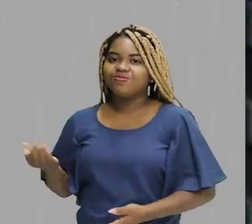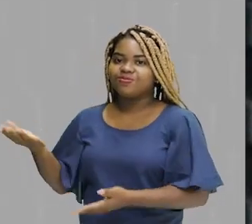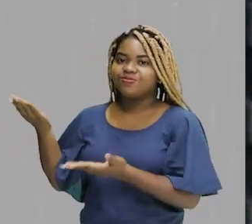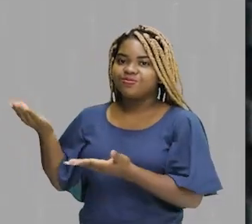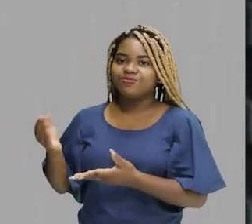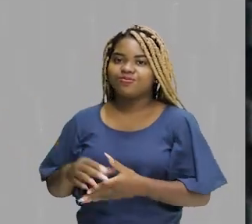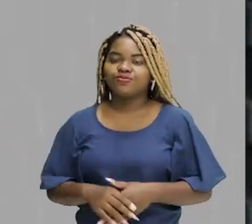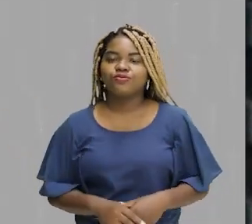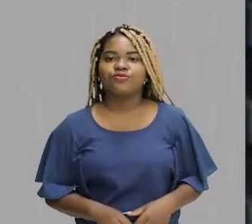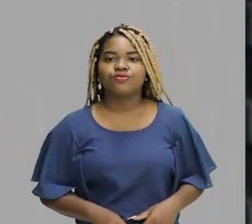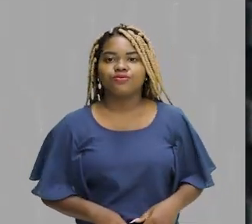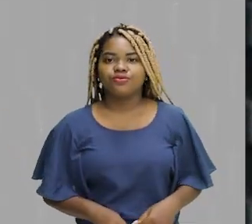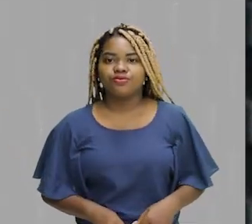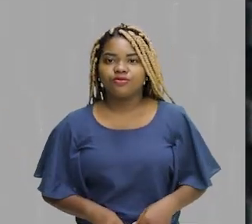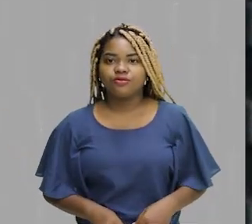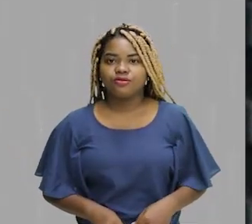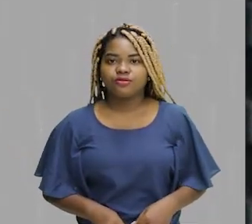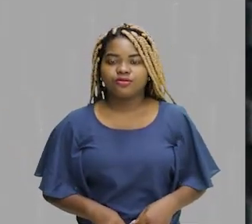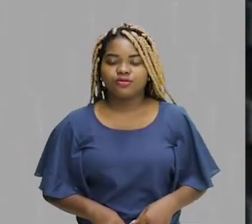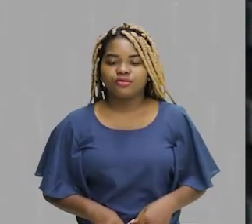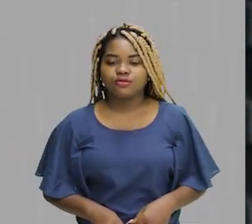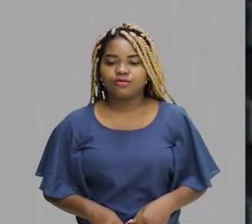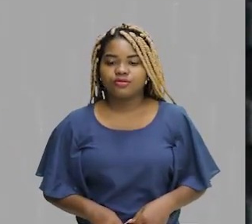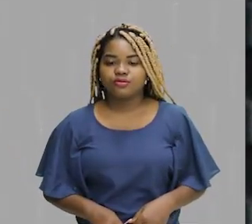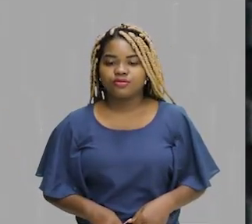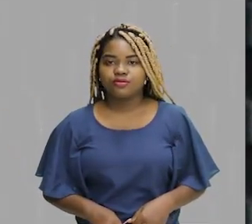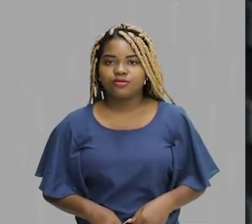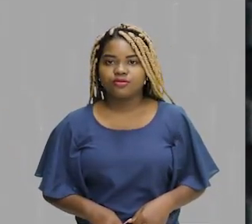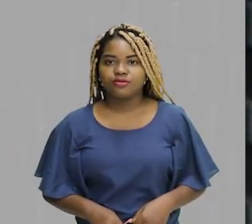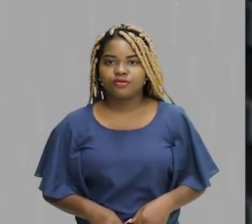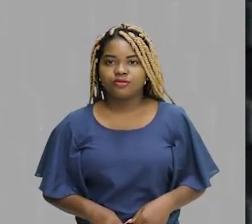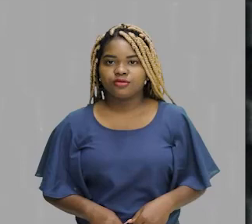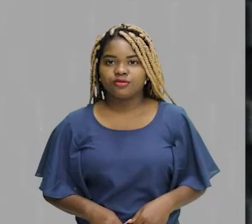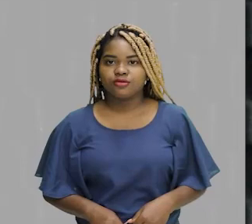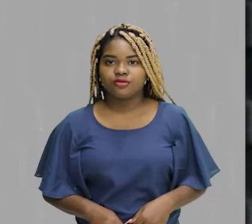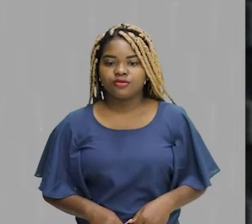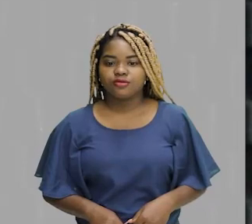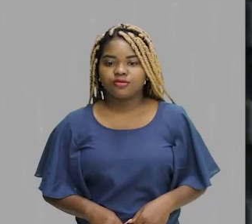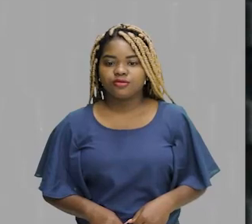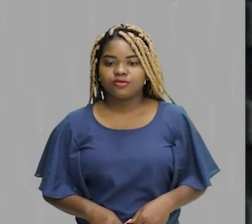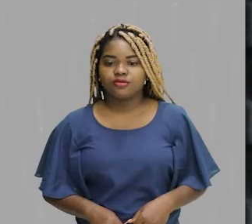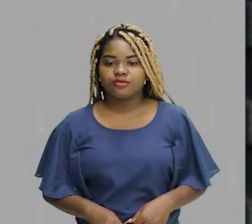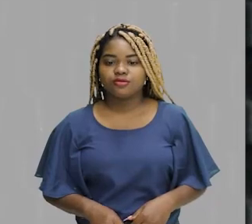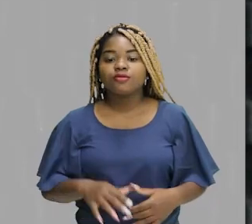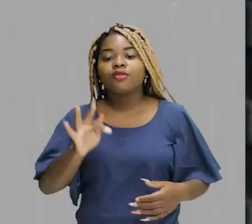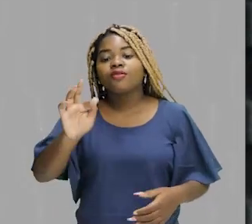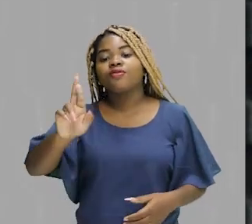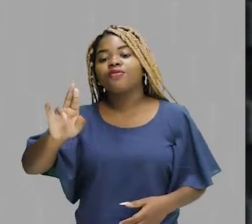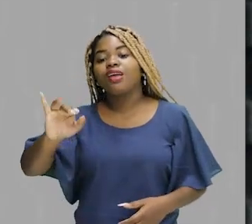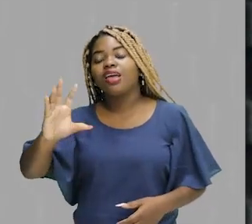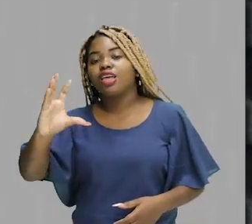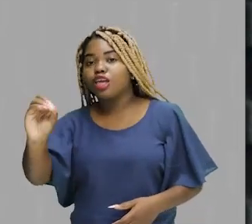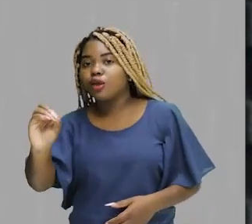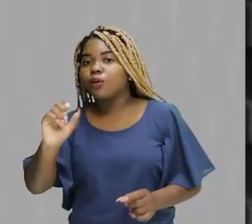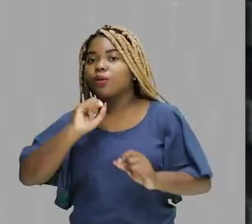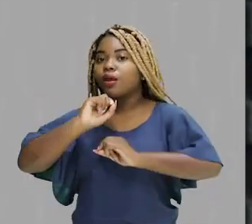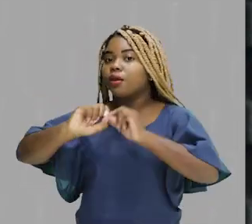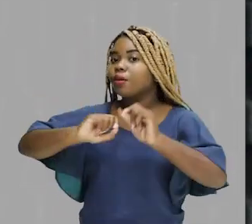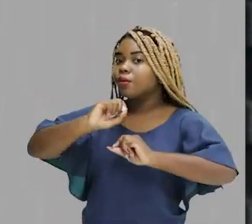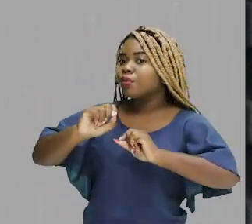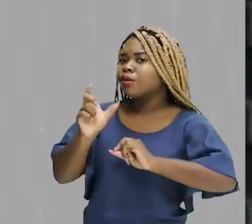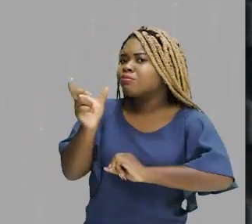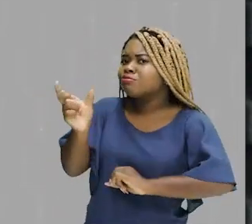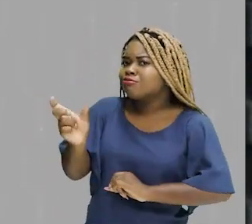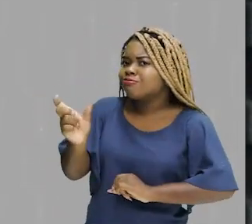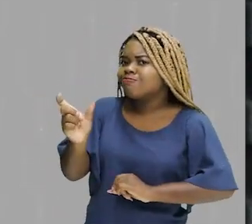3. Sulfato de ferro 3 ou sulfato férrico. Férrico é quando essa terminação